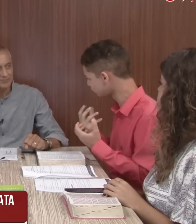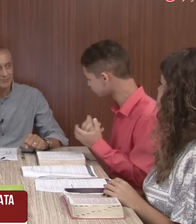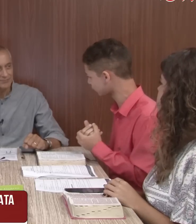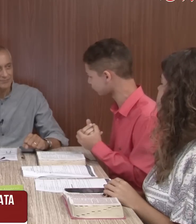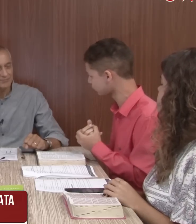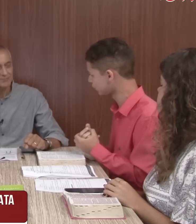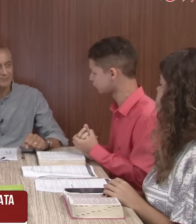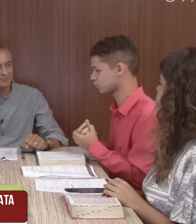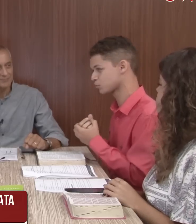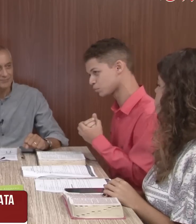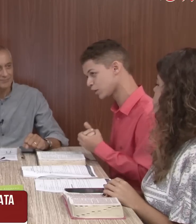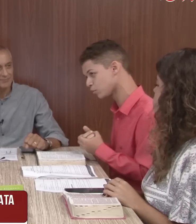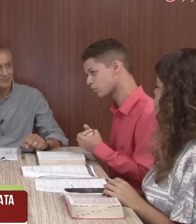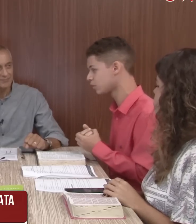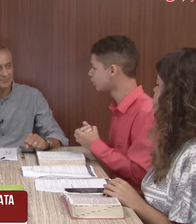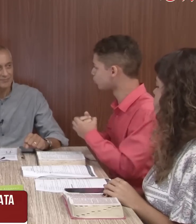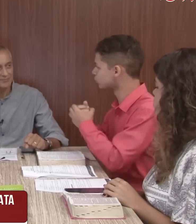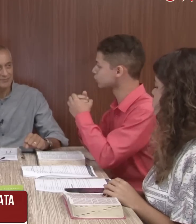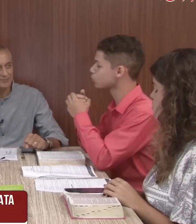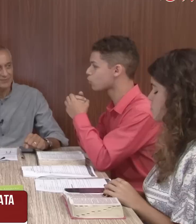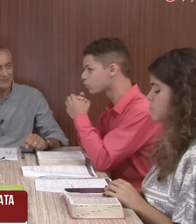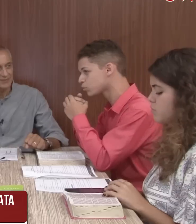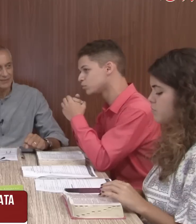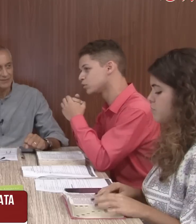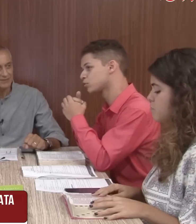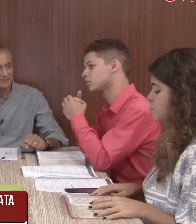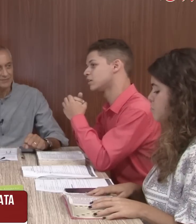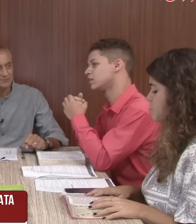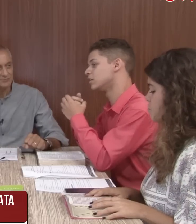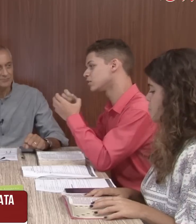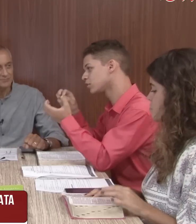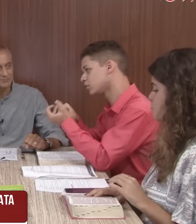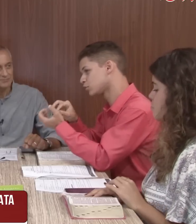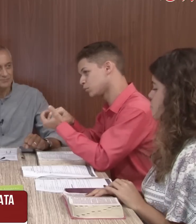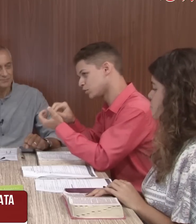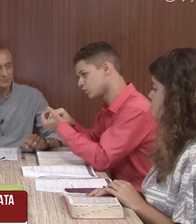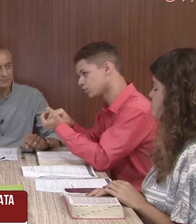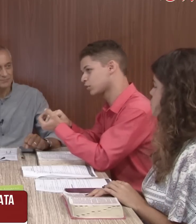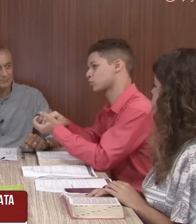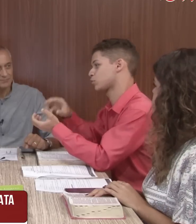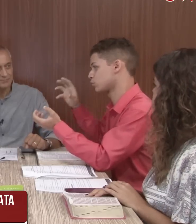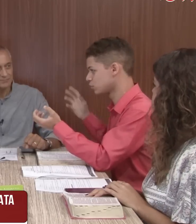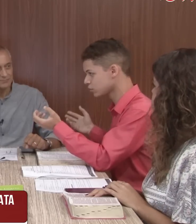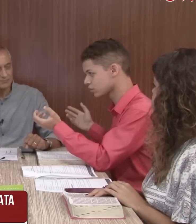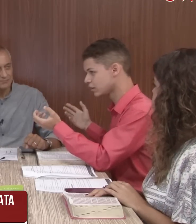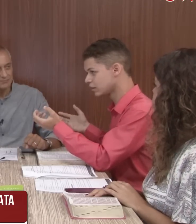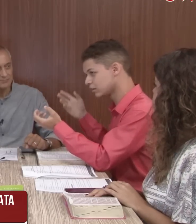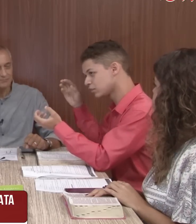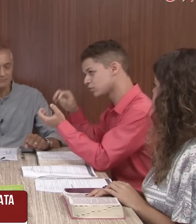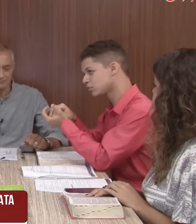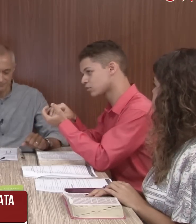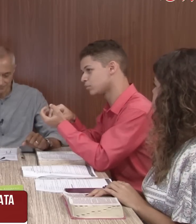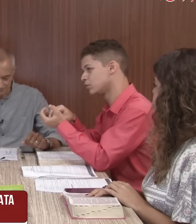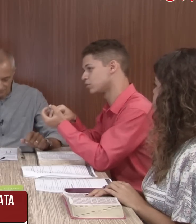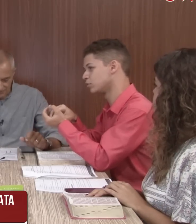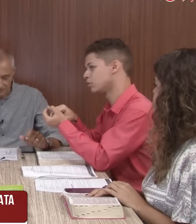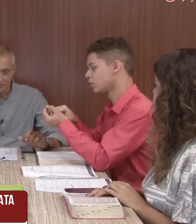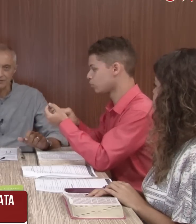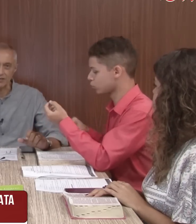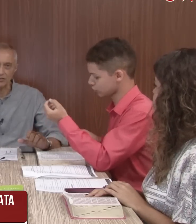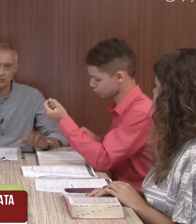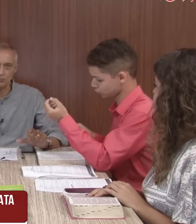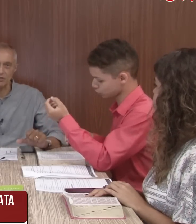selo do Espírito Santo, nós temos penhor. Portanto, é um compromisso que desde a igreja primitiva até os nossos dias, que tem sido